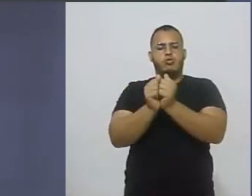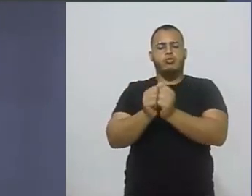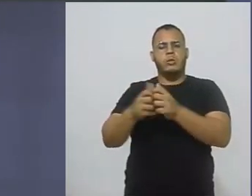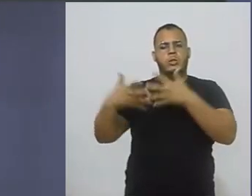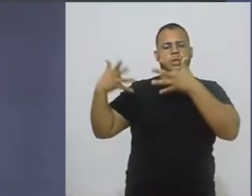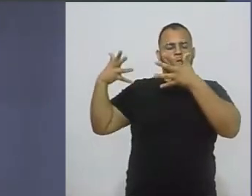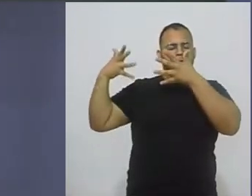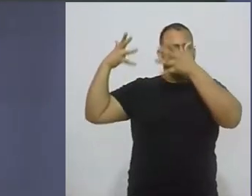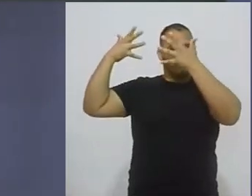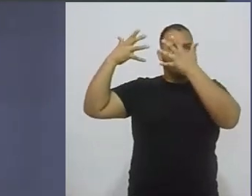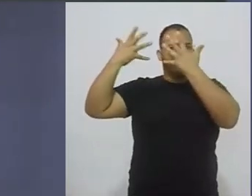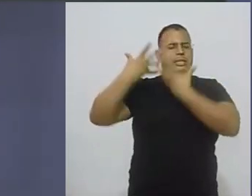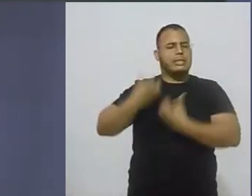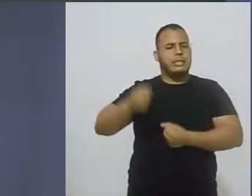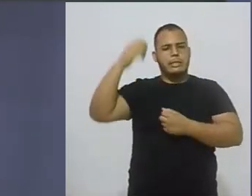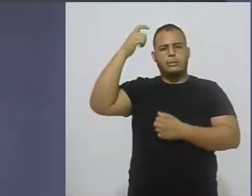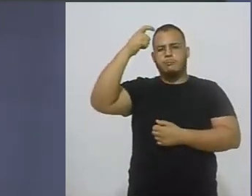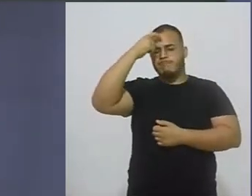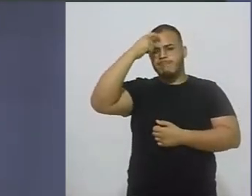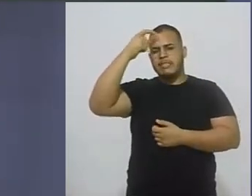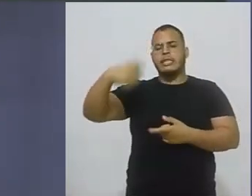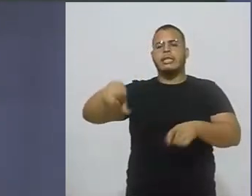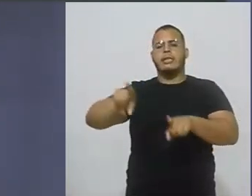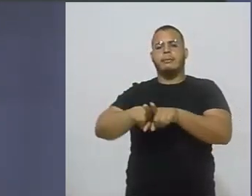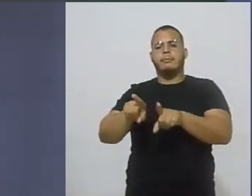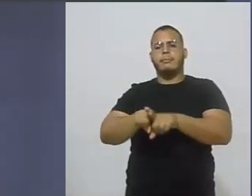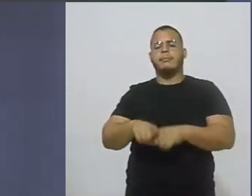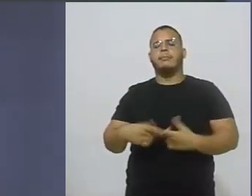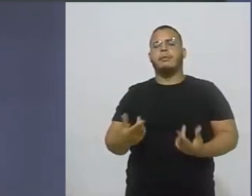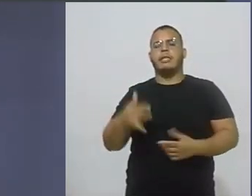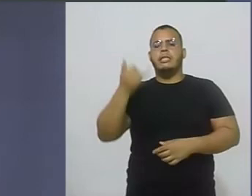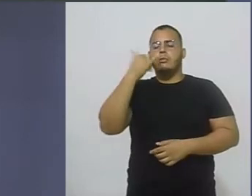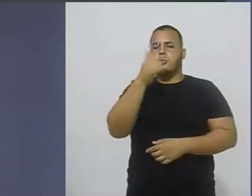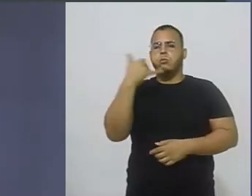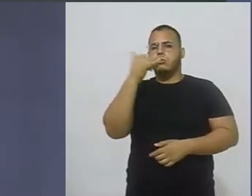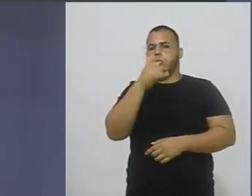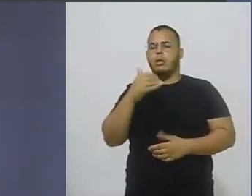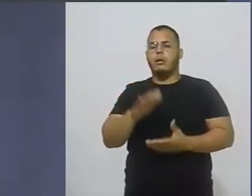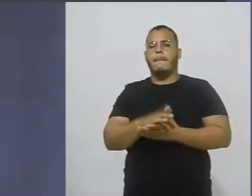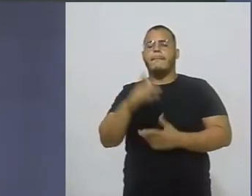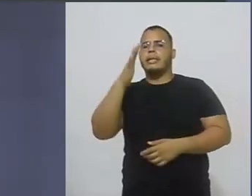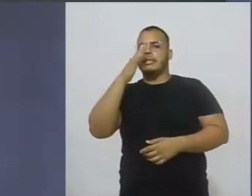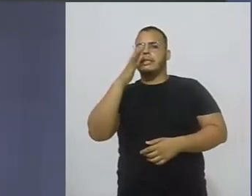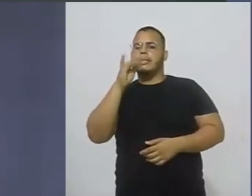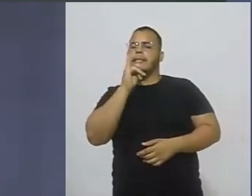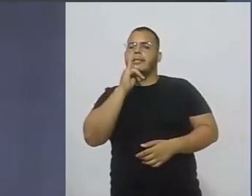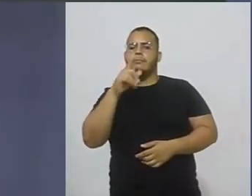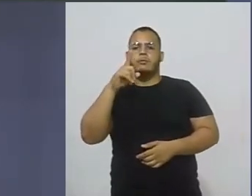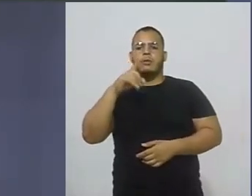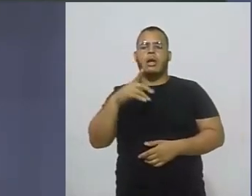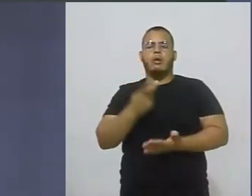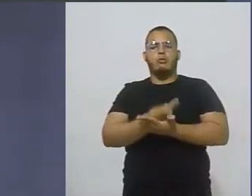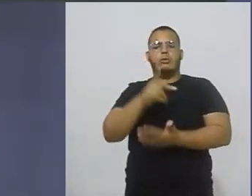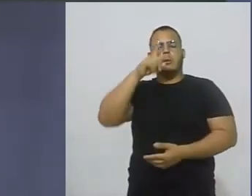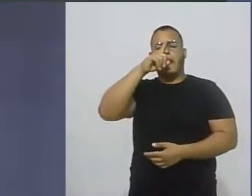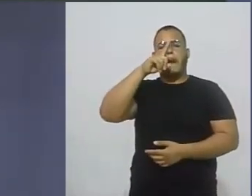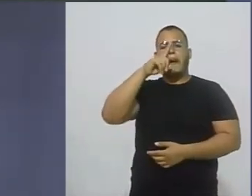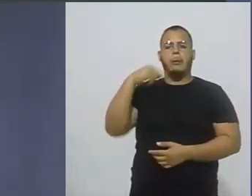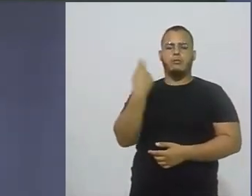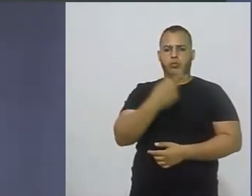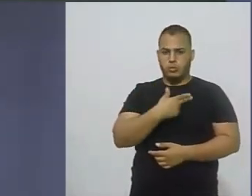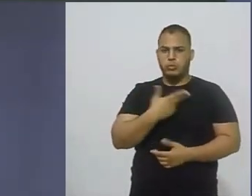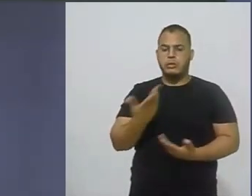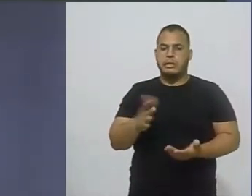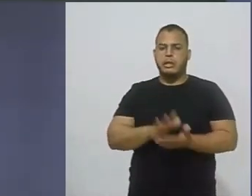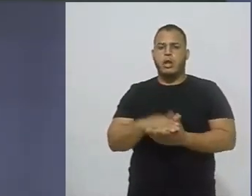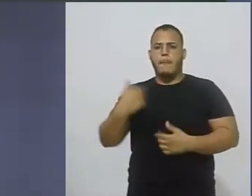adrenalina e a noradrenalina. Por quê? Quando a gente está numa situação de perigo, por exemplo, o cachorro vai me atacar, eu decidi correr. Eu